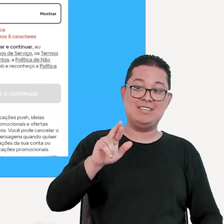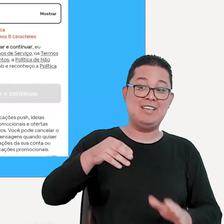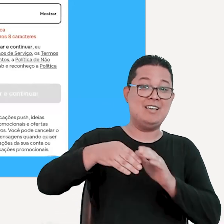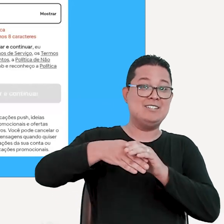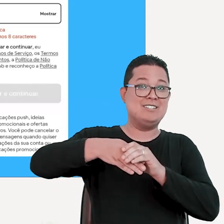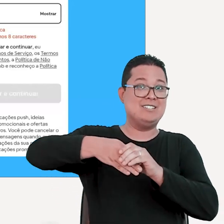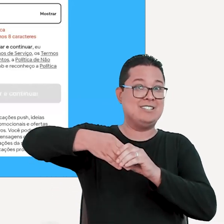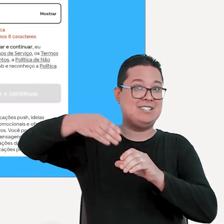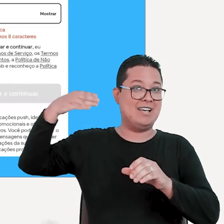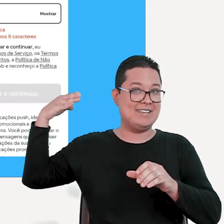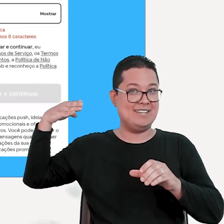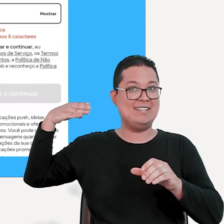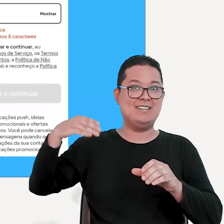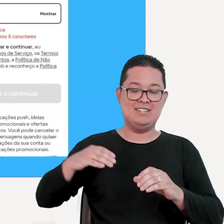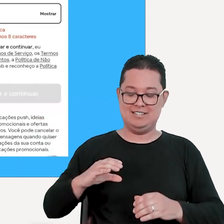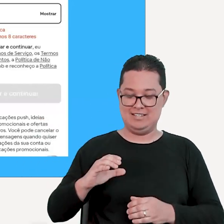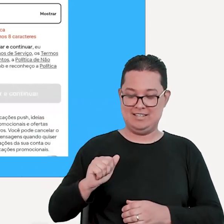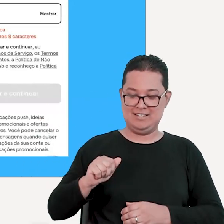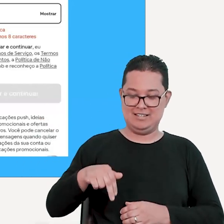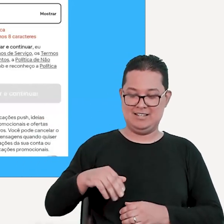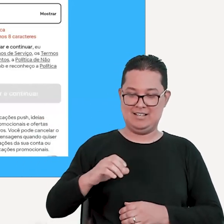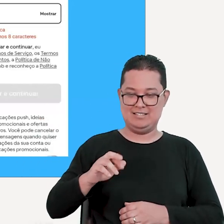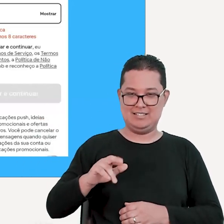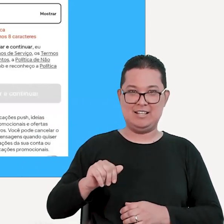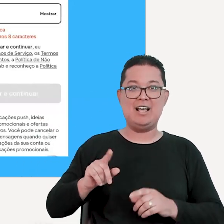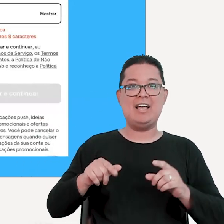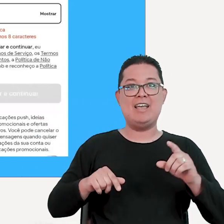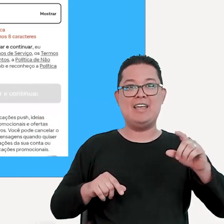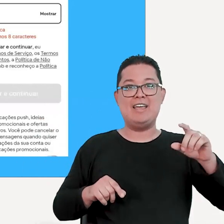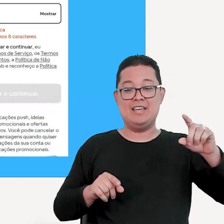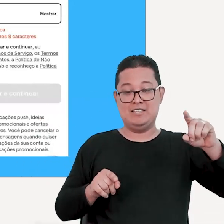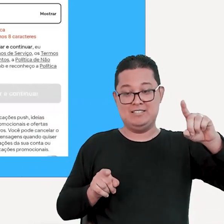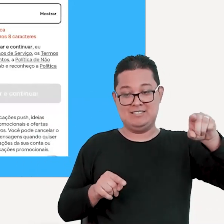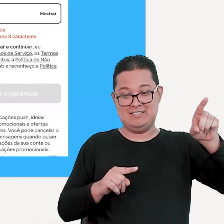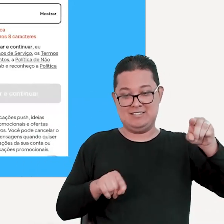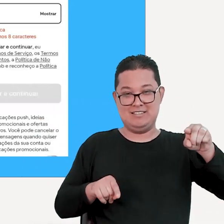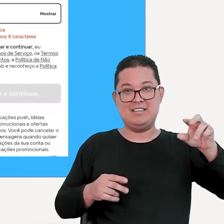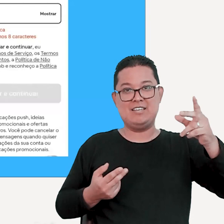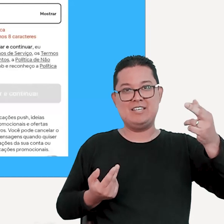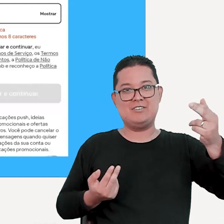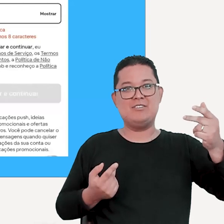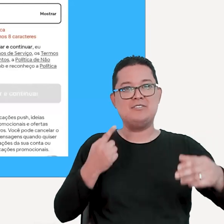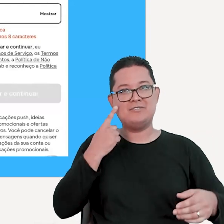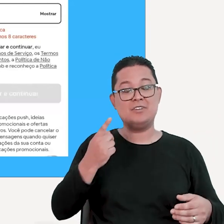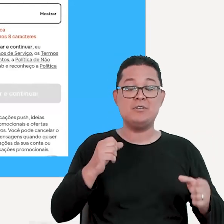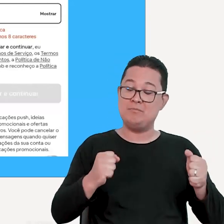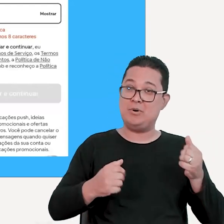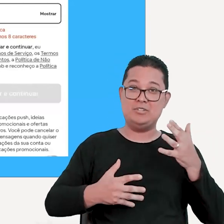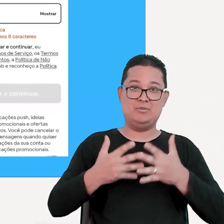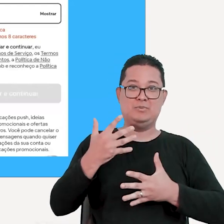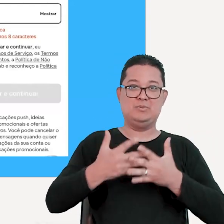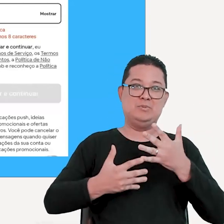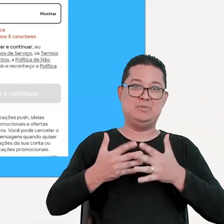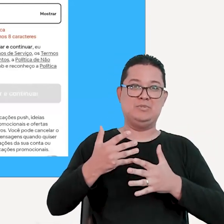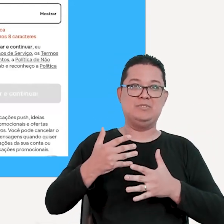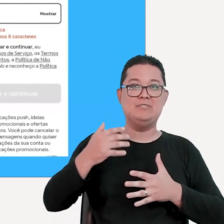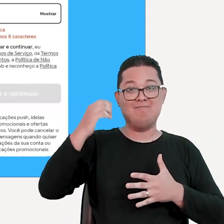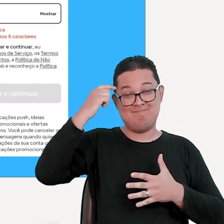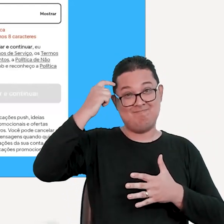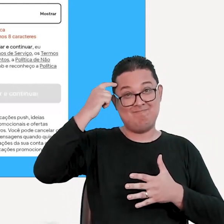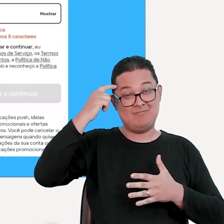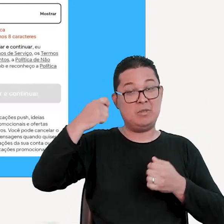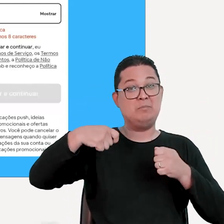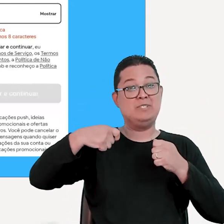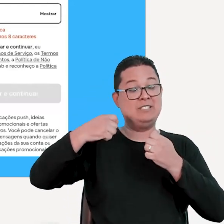da conta? E o cancelar? Enfim, isso pode gerar uma certa confusão. Você gera um esforço cognitivo na